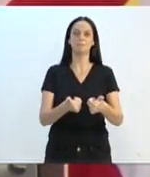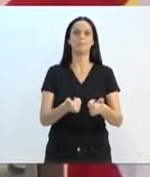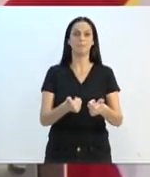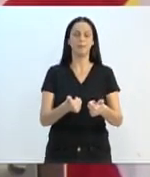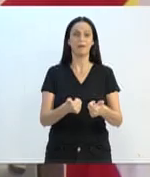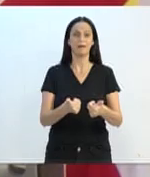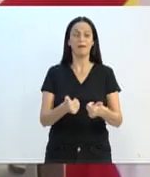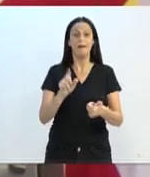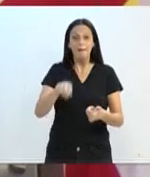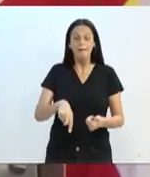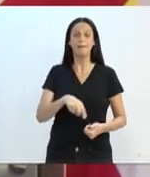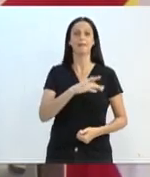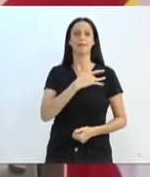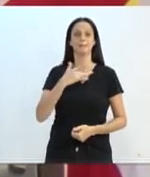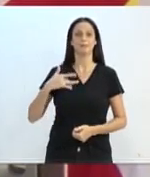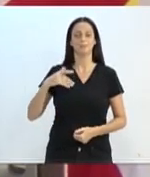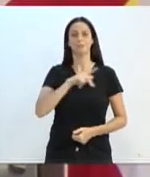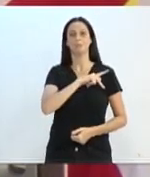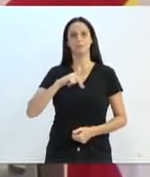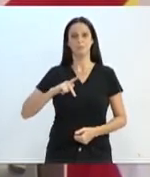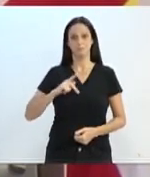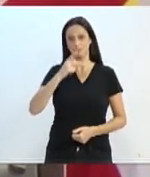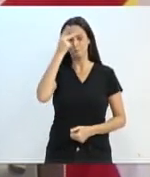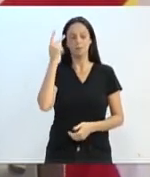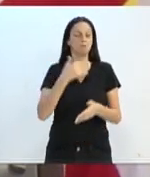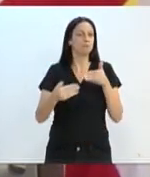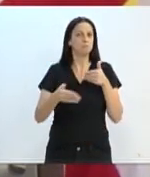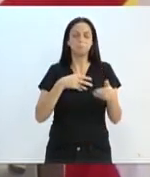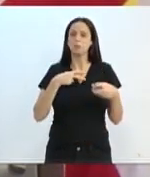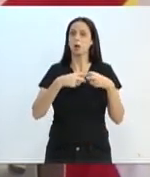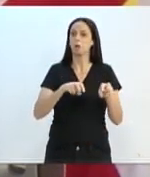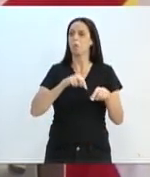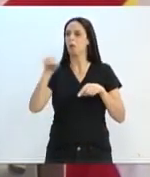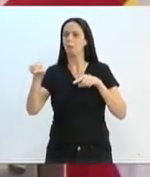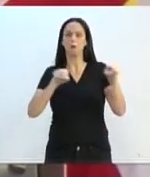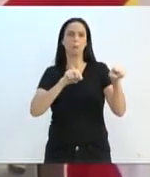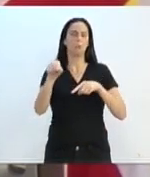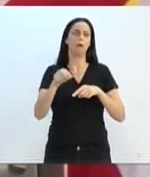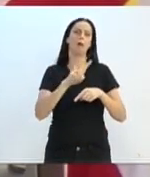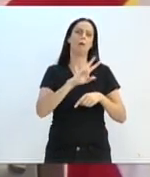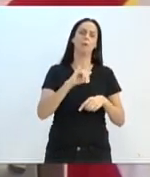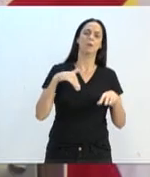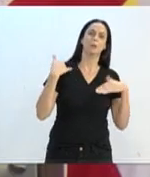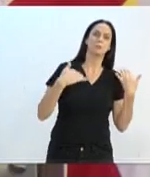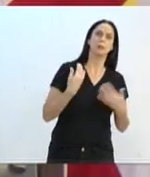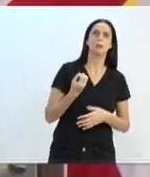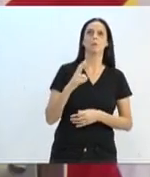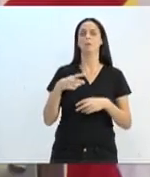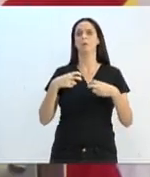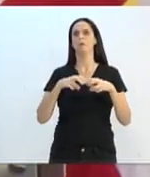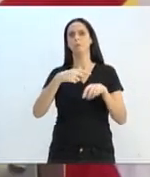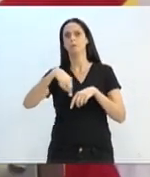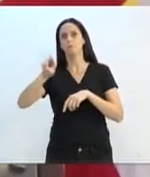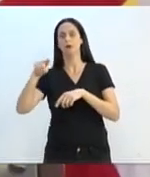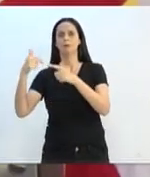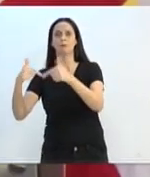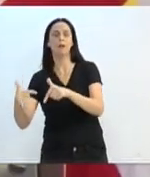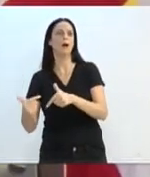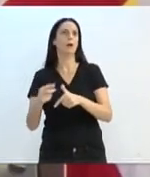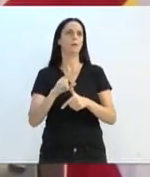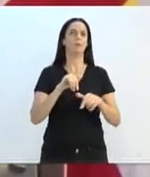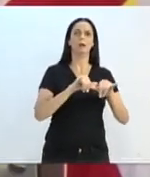saúde pública para quem anda de ônibus, indiferente para onde que vai, se vai para o trabalho, vai para passeio, vai para fazer compras. É uma